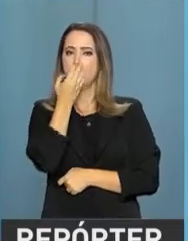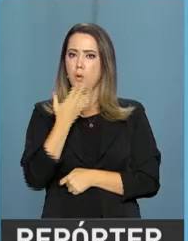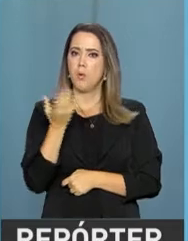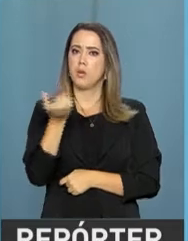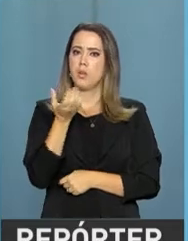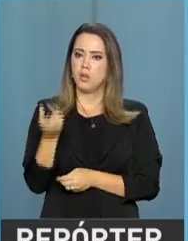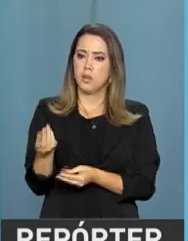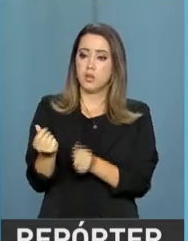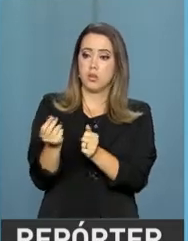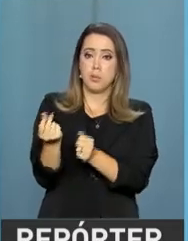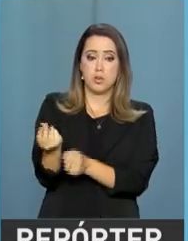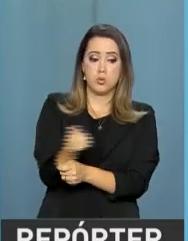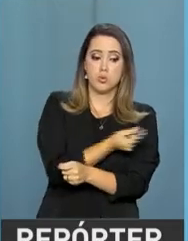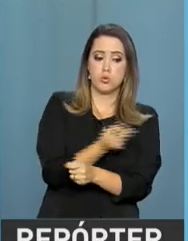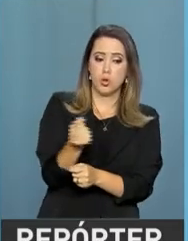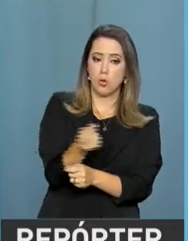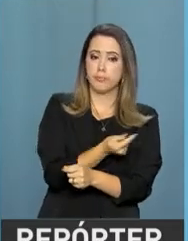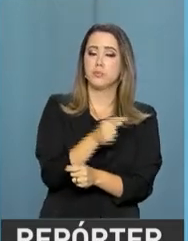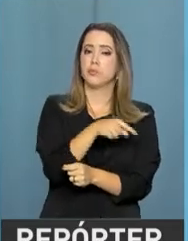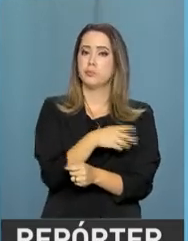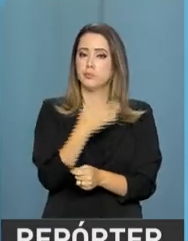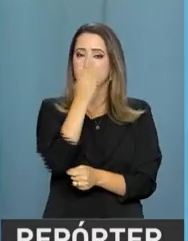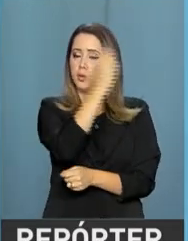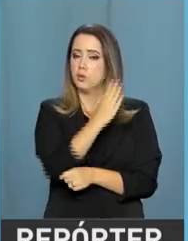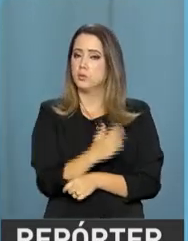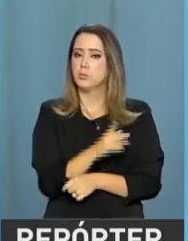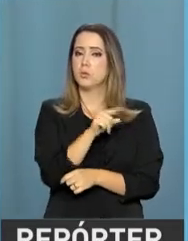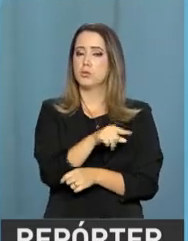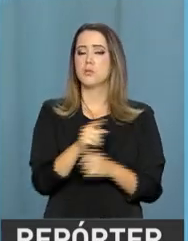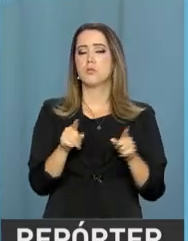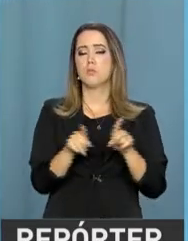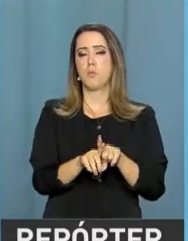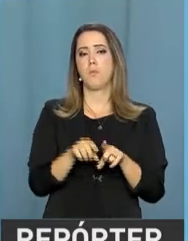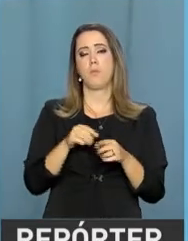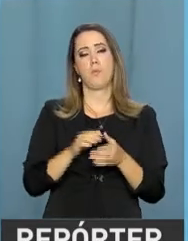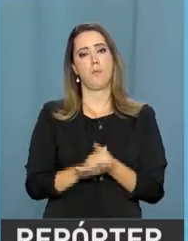e querem promover vários investimentos no Brasil.